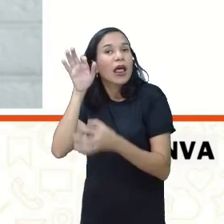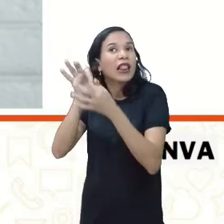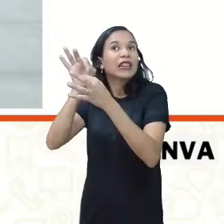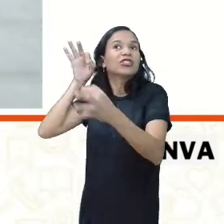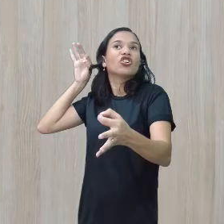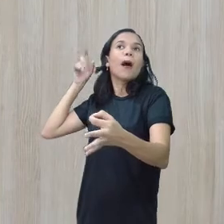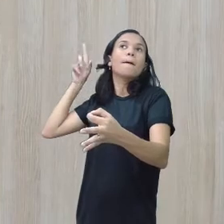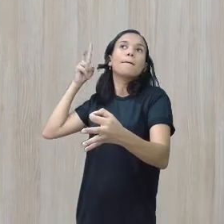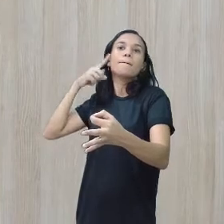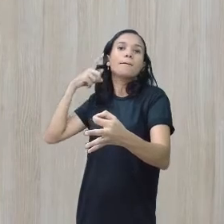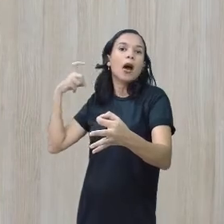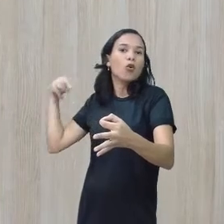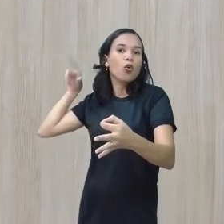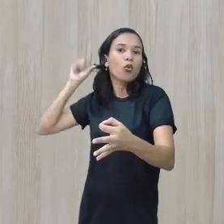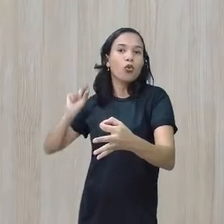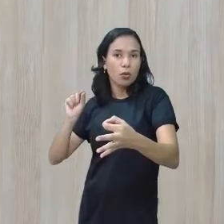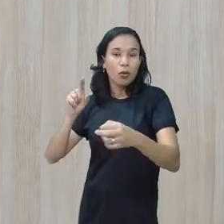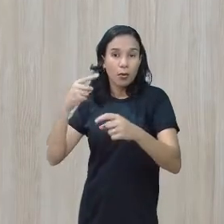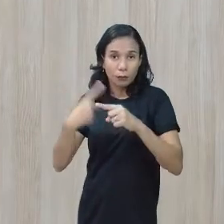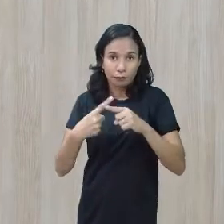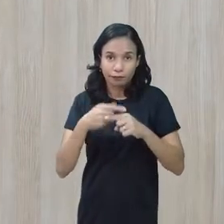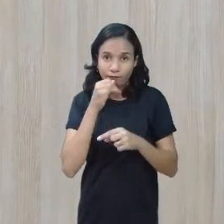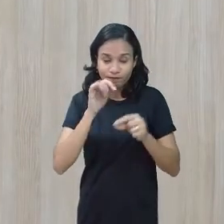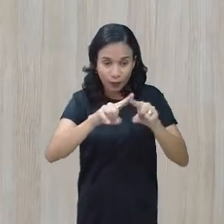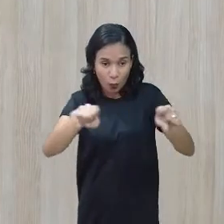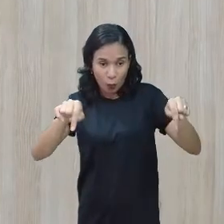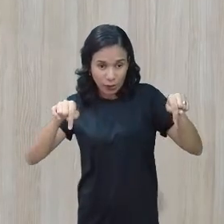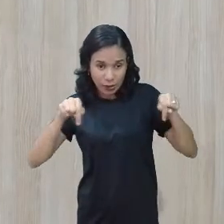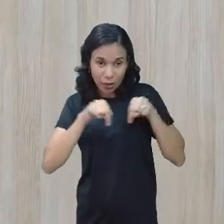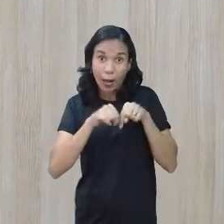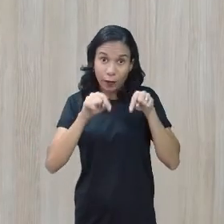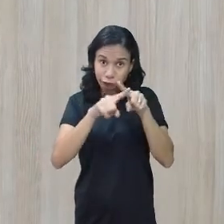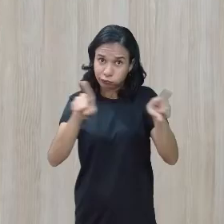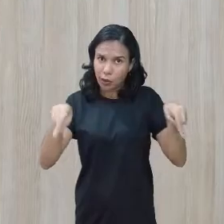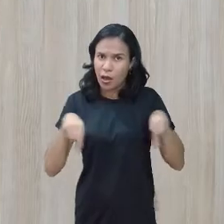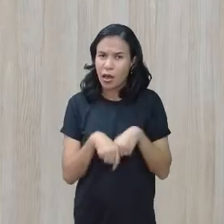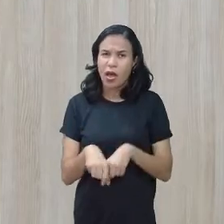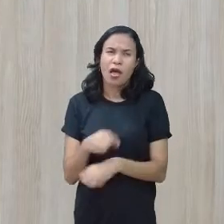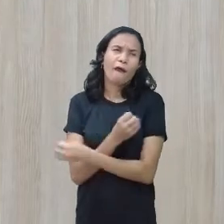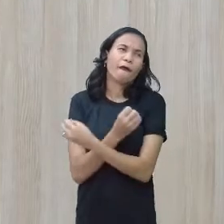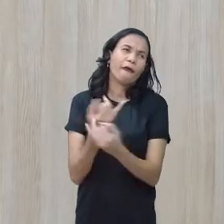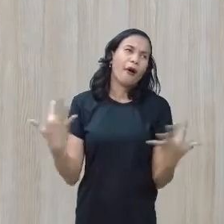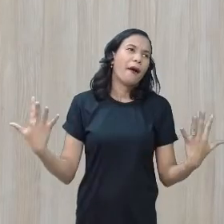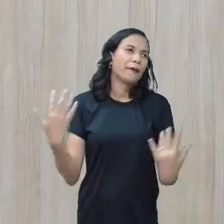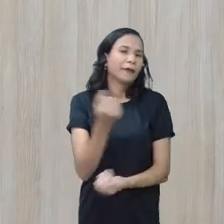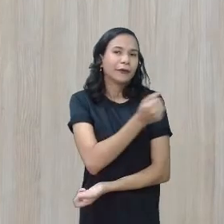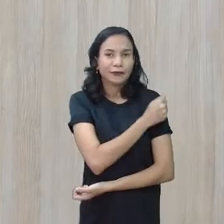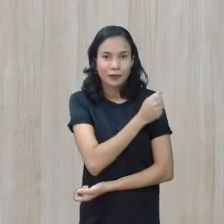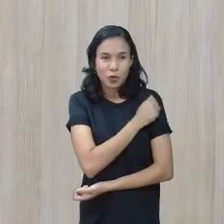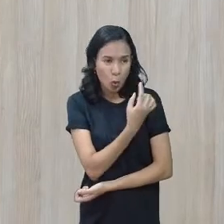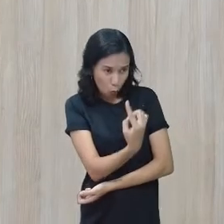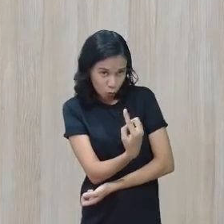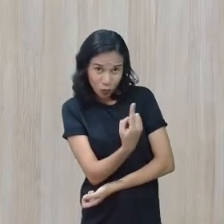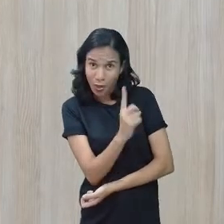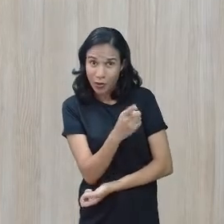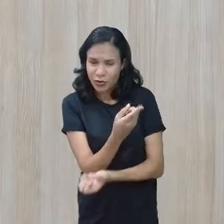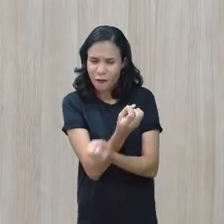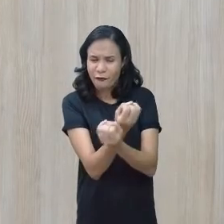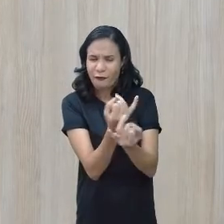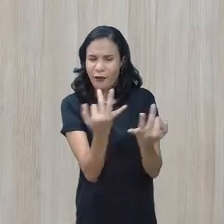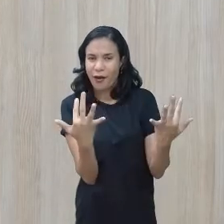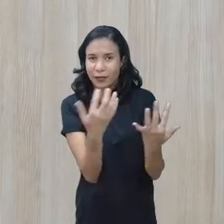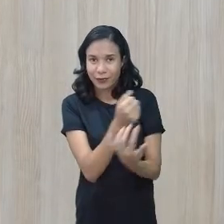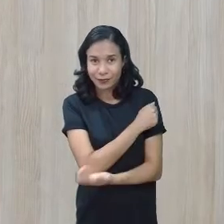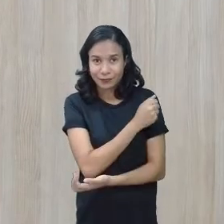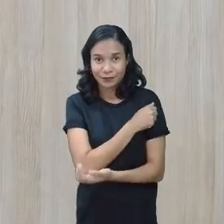melhor. Por quê? Ou seja, uma sala de aula tem vários estudantes, porque não é só um.